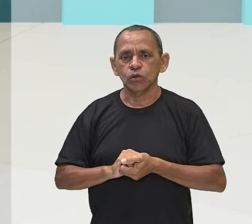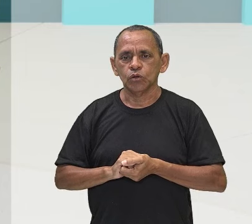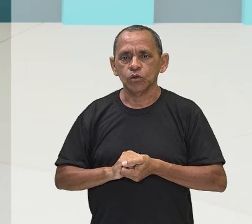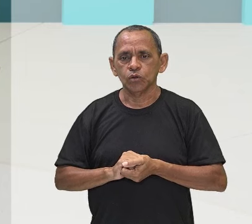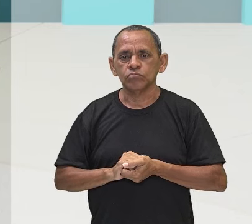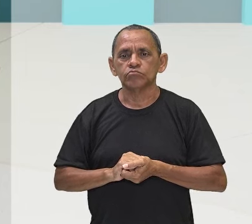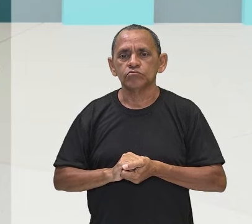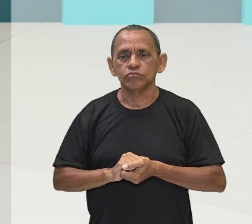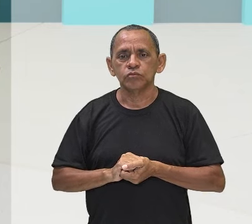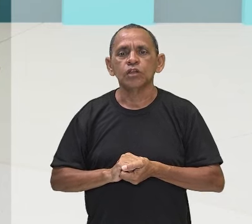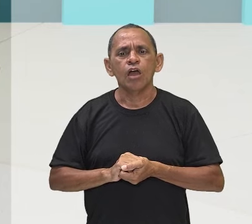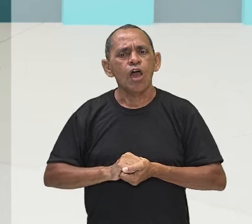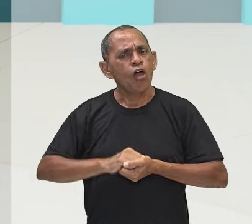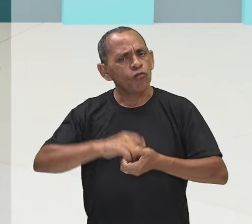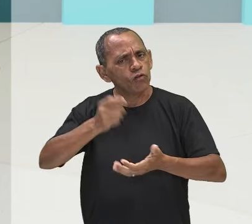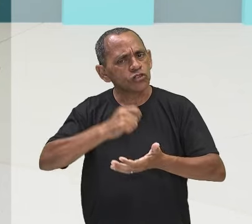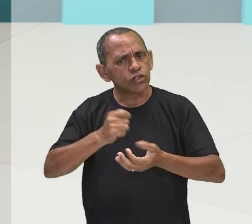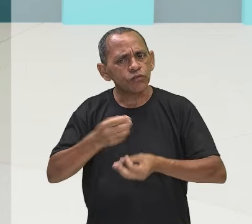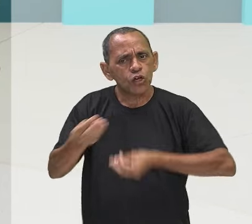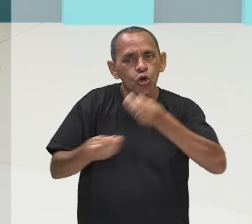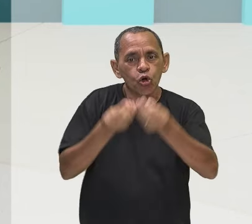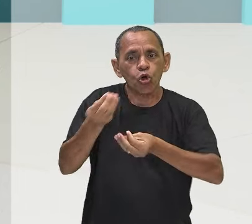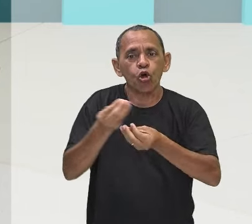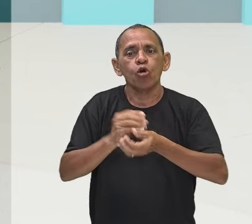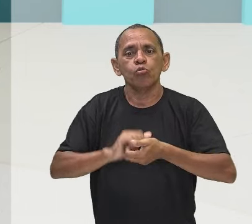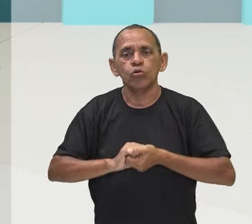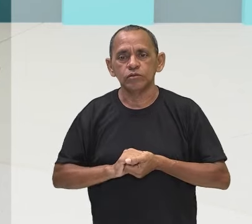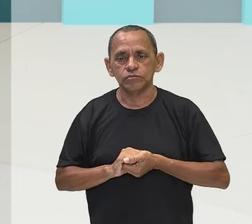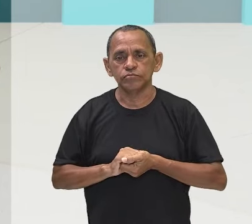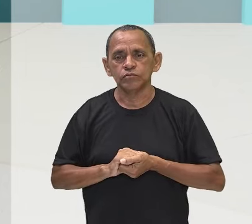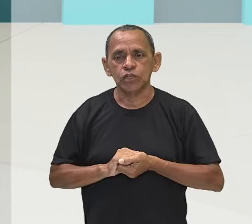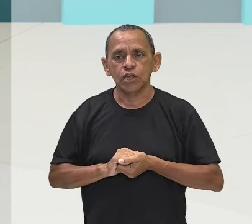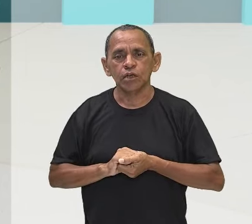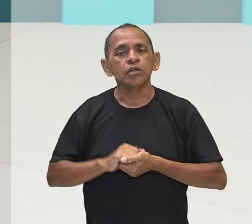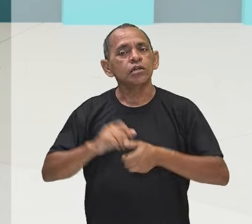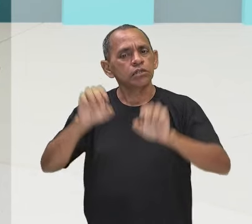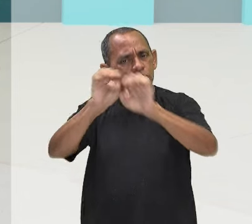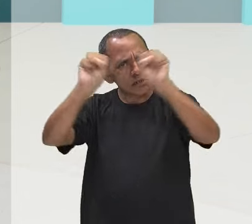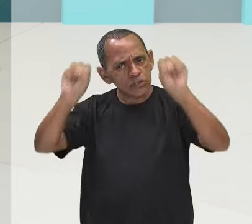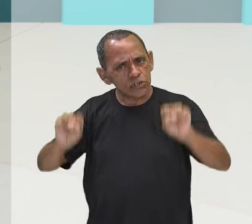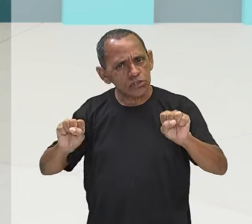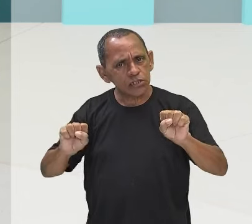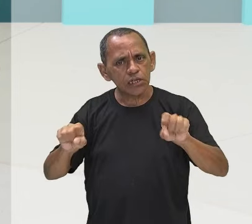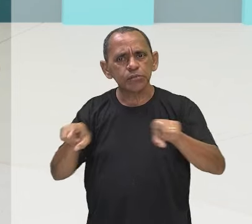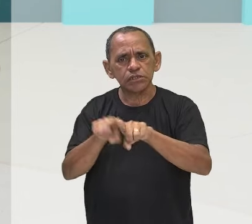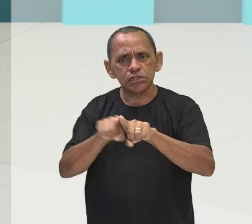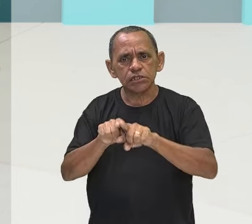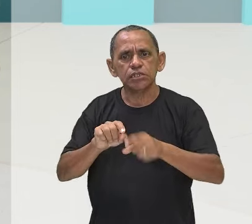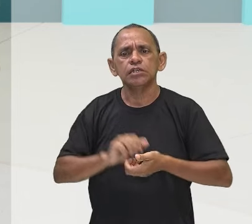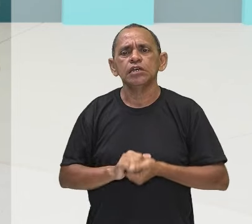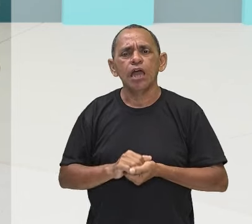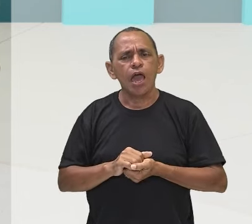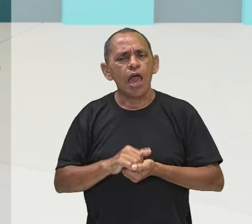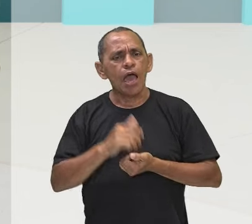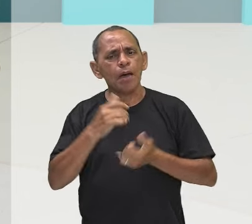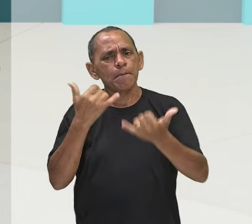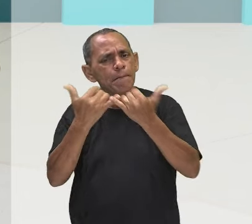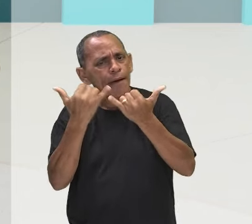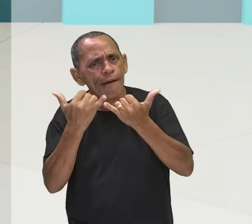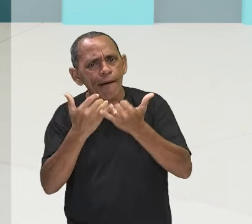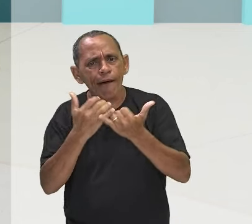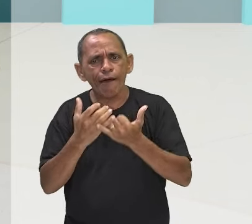porque eu vou escrever de uma tal forma que eu vou dizer assim, meu Deus, parece que eu estou falando com o rei ou com a rainha, de tão formal que o